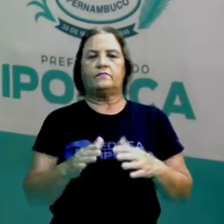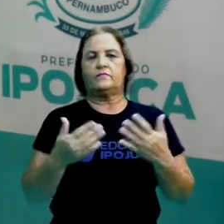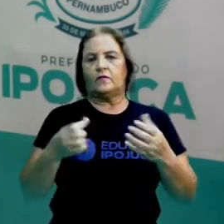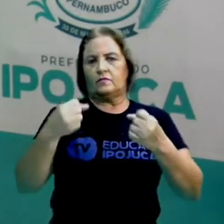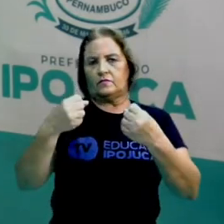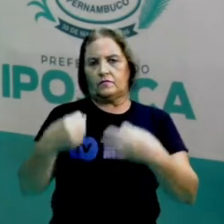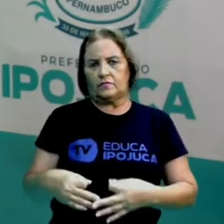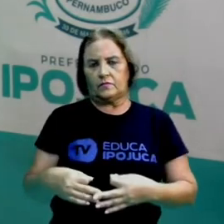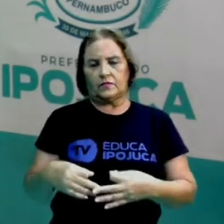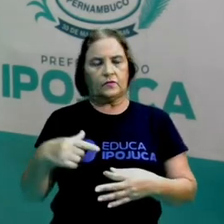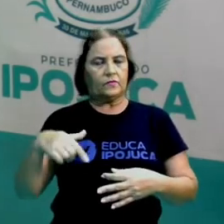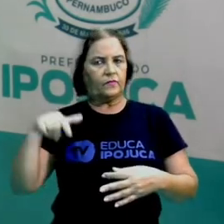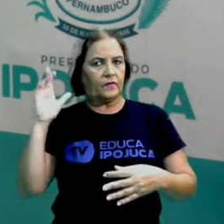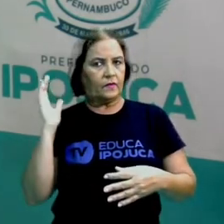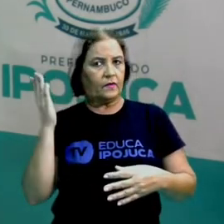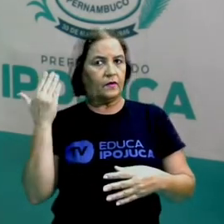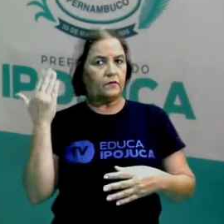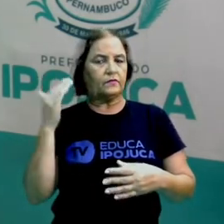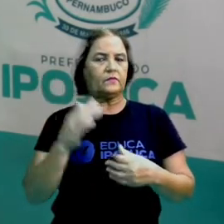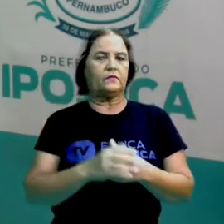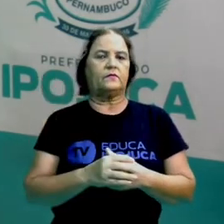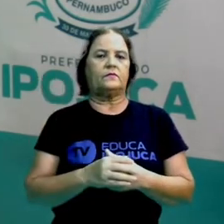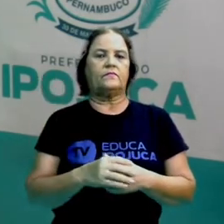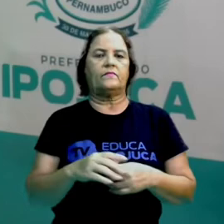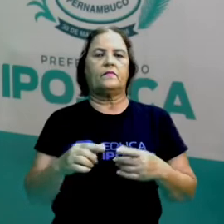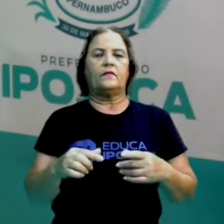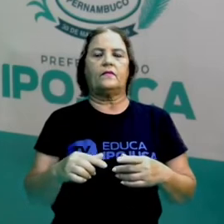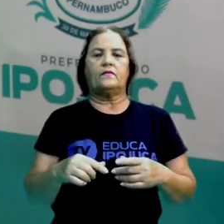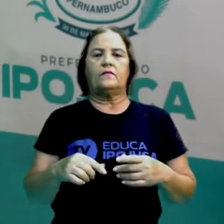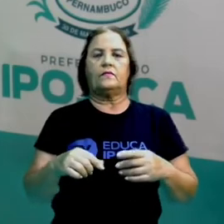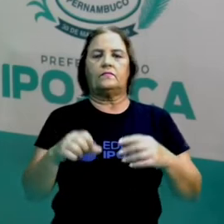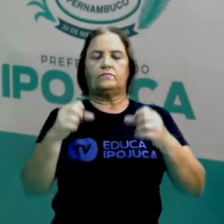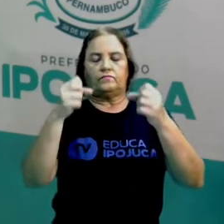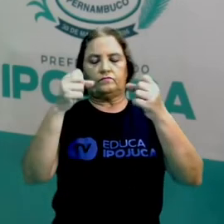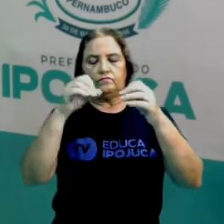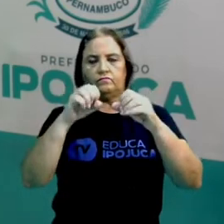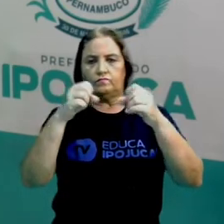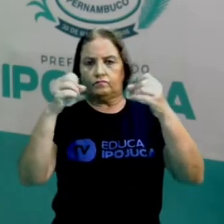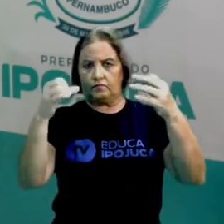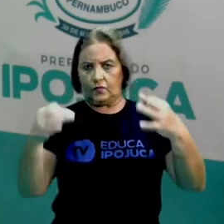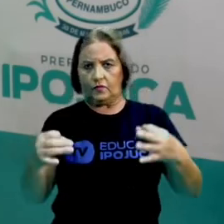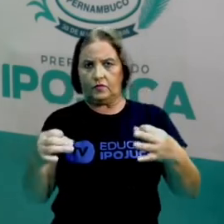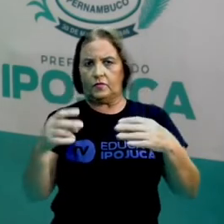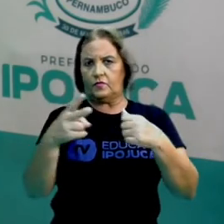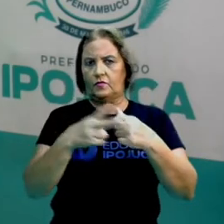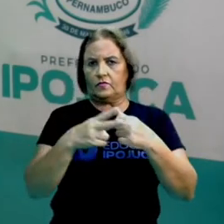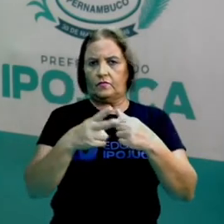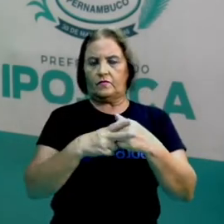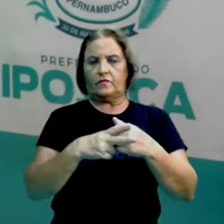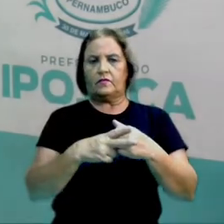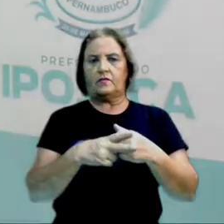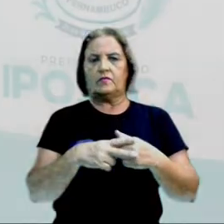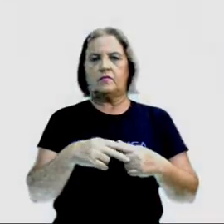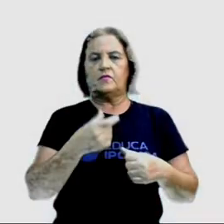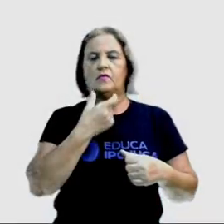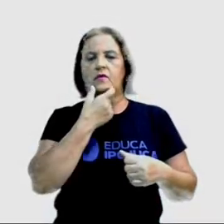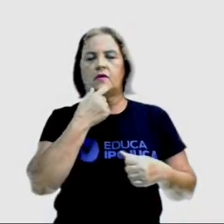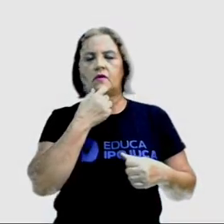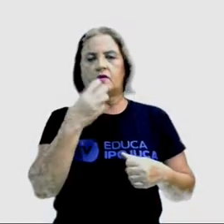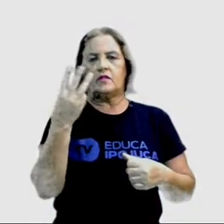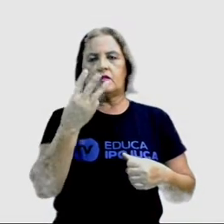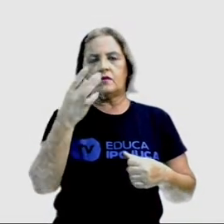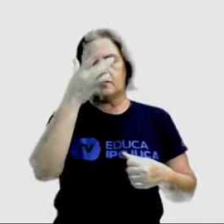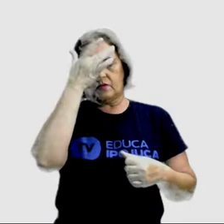tinha dito para vocês anteriormente, a conjugação verbal em inglês, na terceira pessoa do singular, o verbo